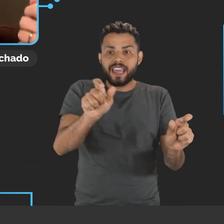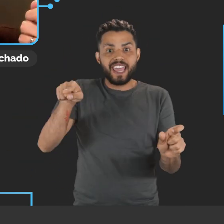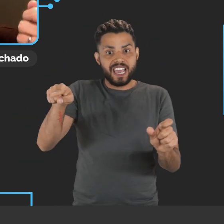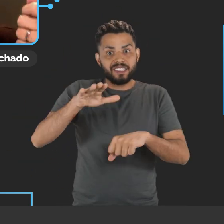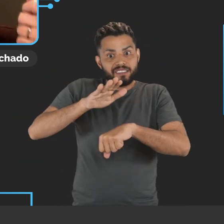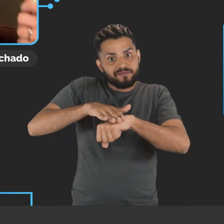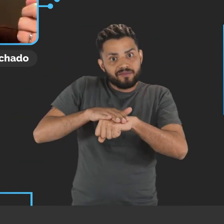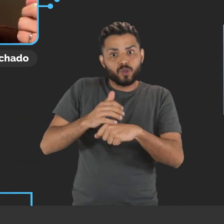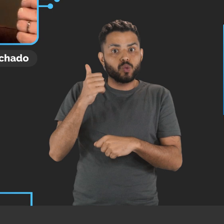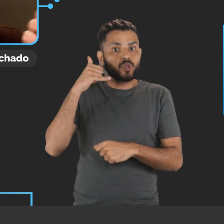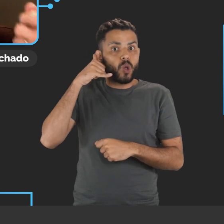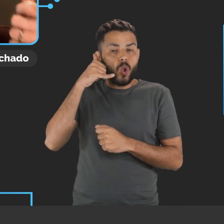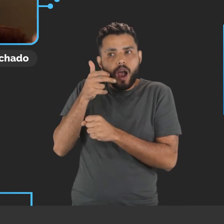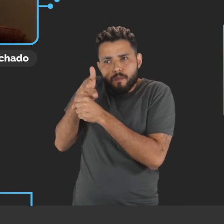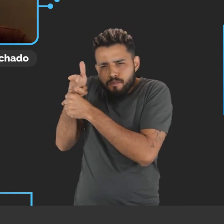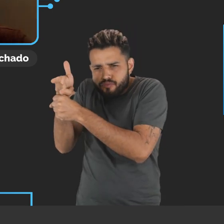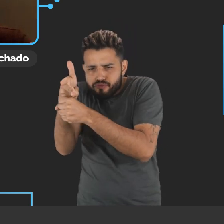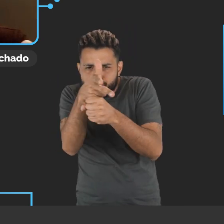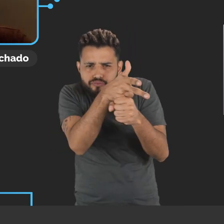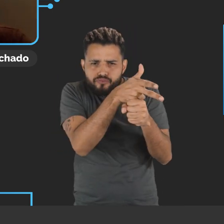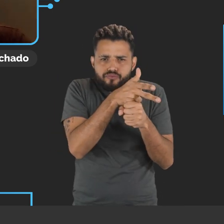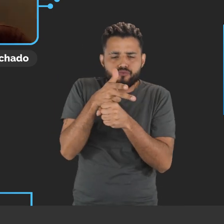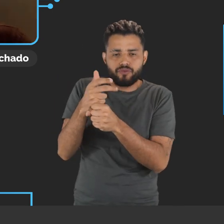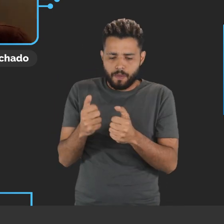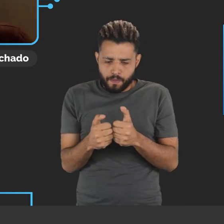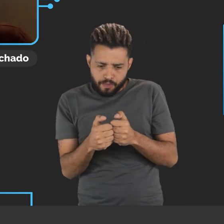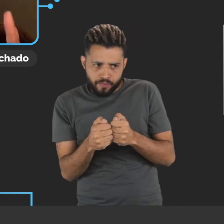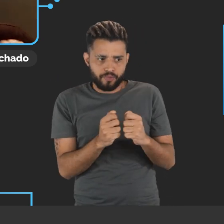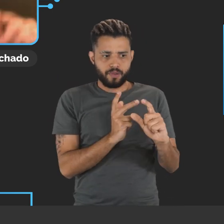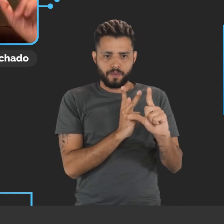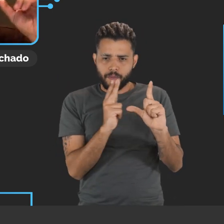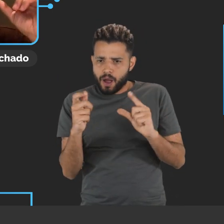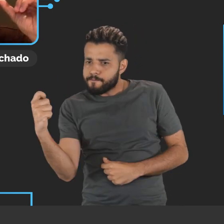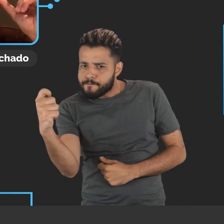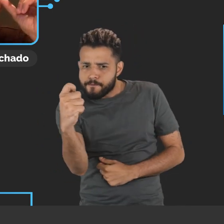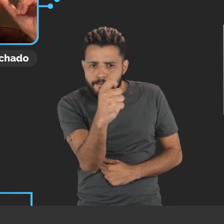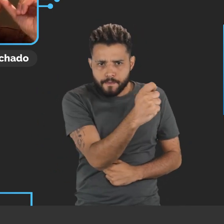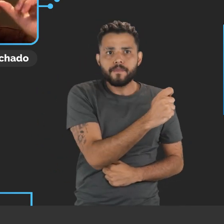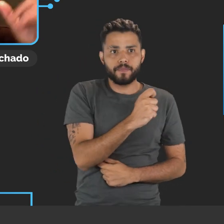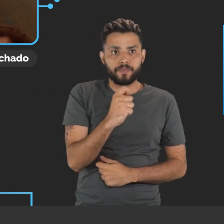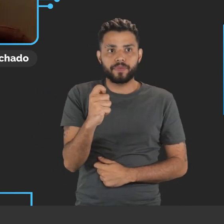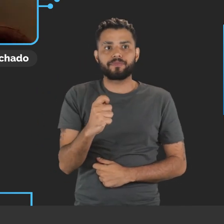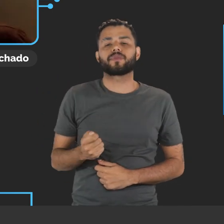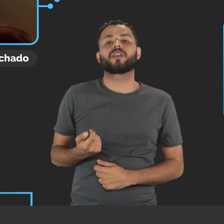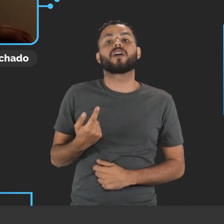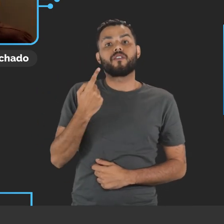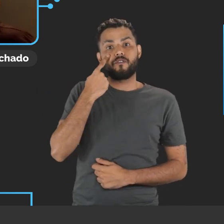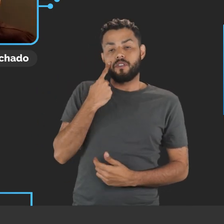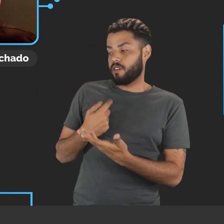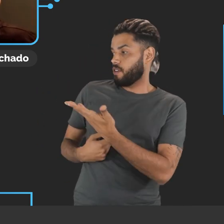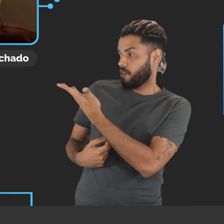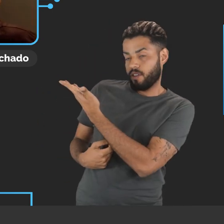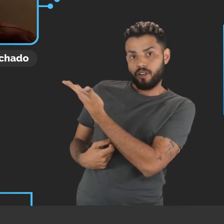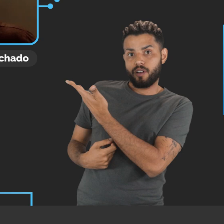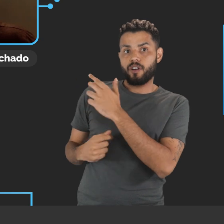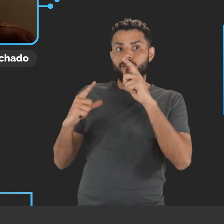estava com o smartphone na mão gravando alguma coisa, né? Essas imagens lá abaixo ali dessa